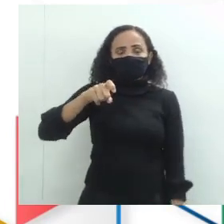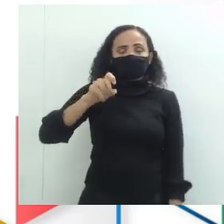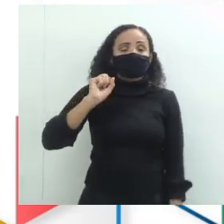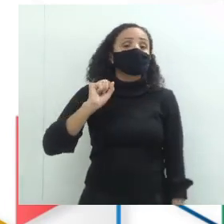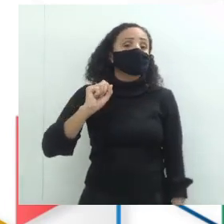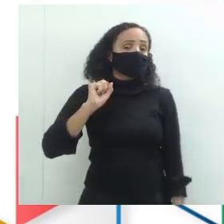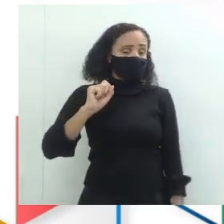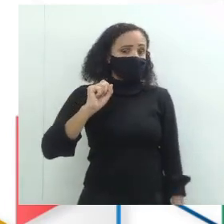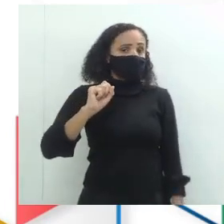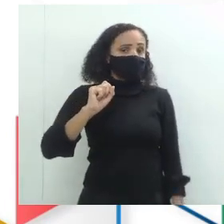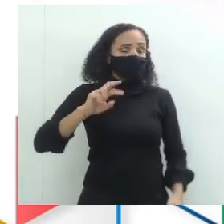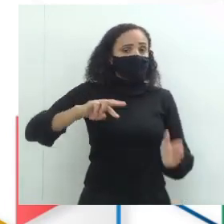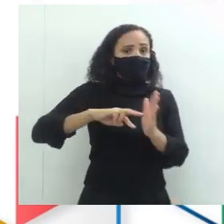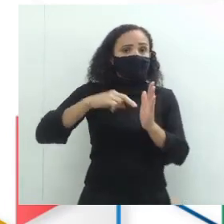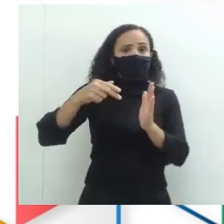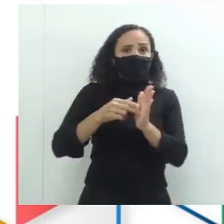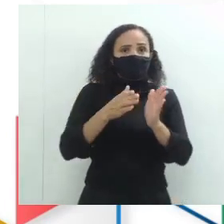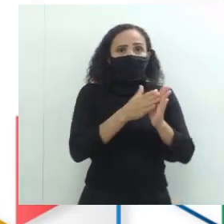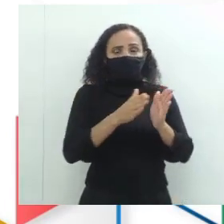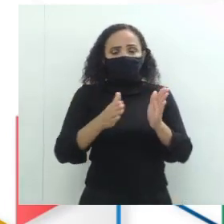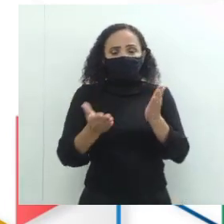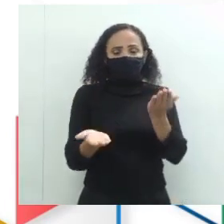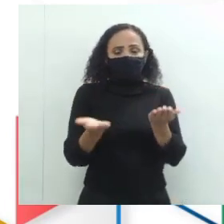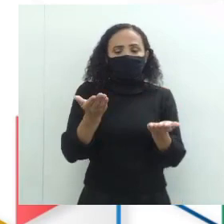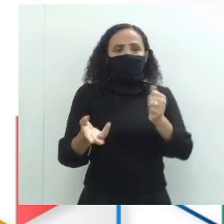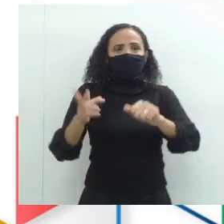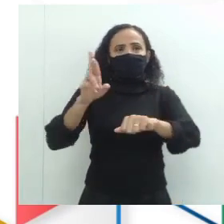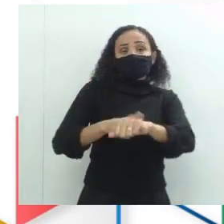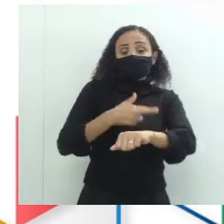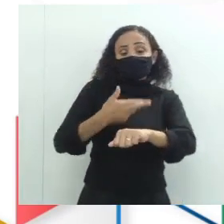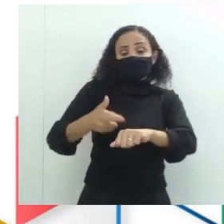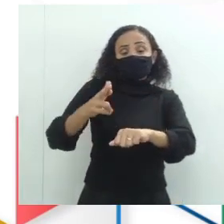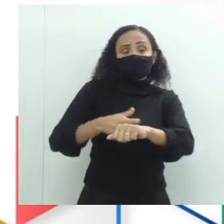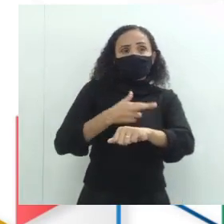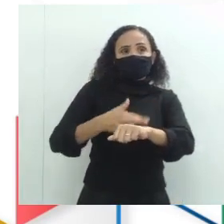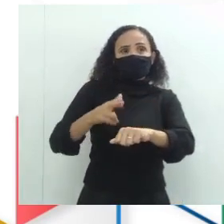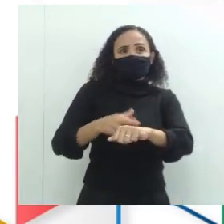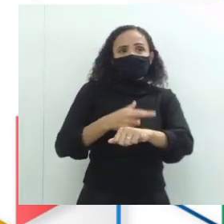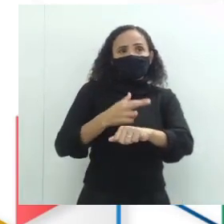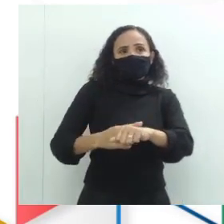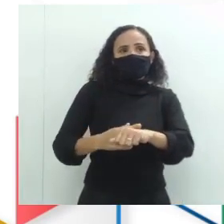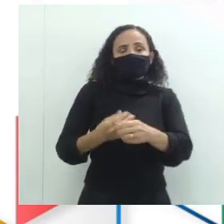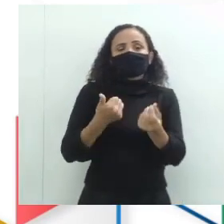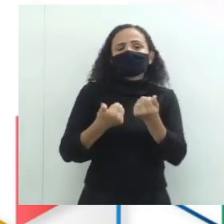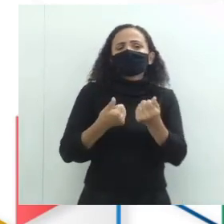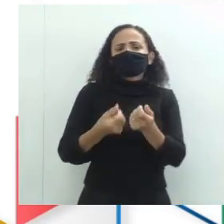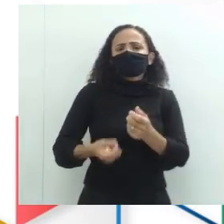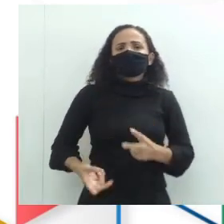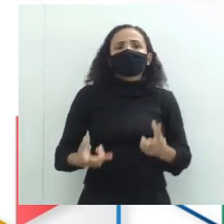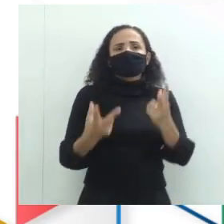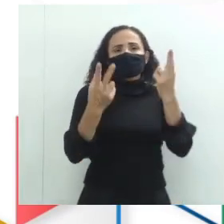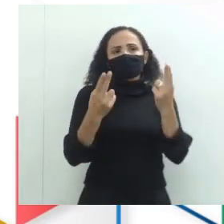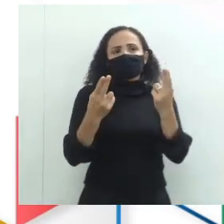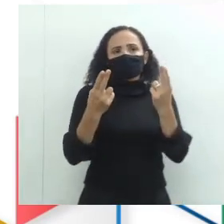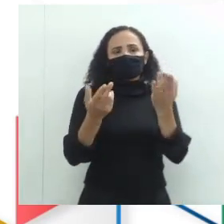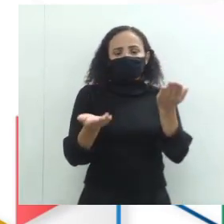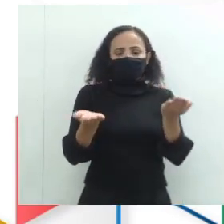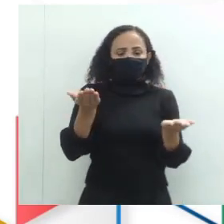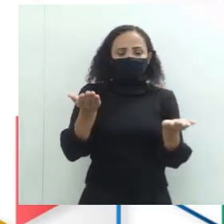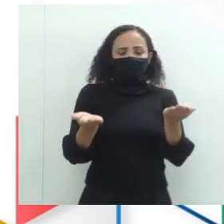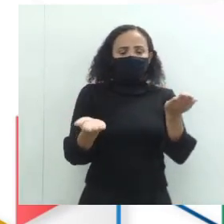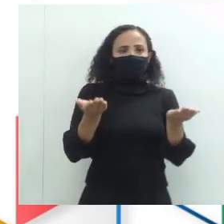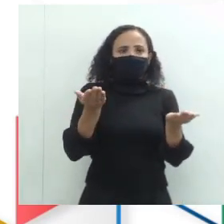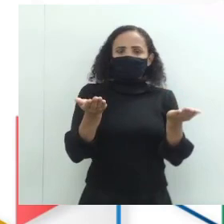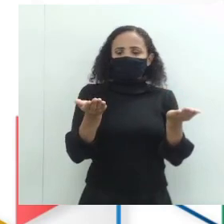representar as barras de chocolate, tá? Eles são exatamente iguais, porque a balança está